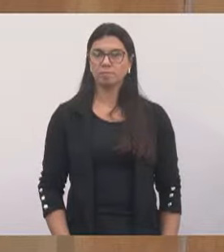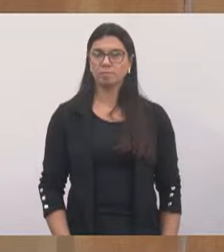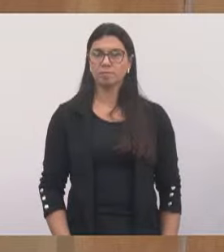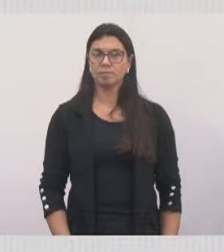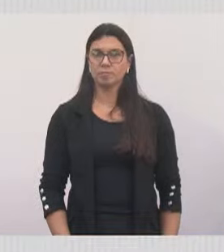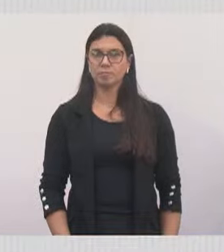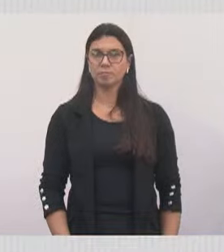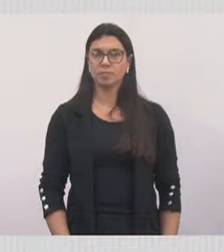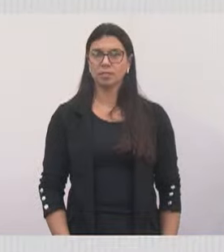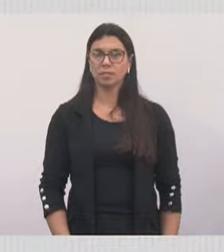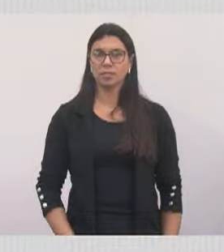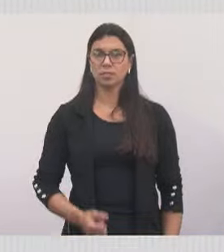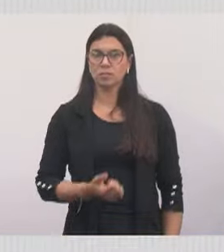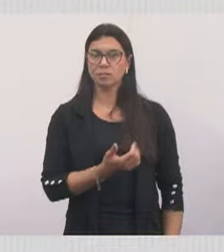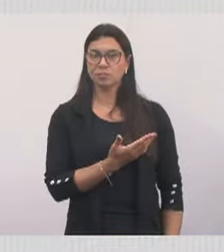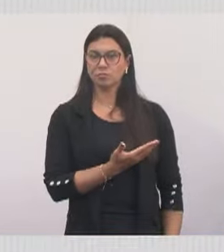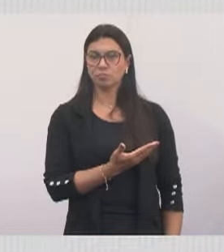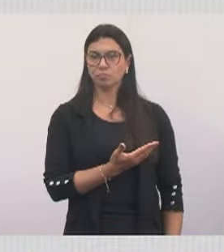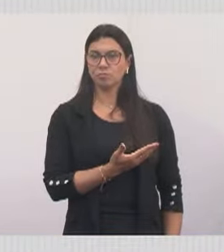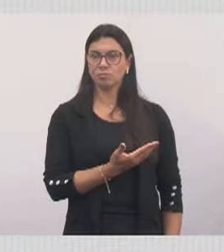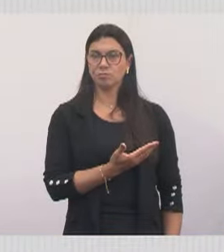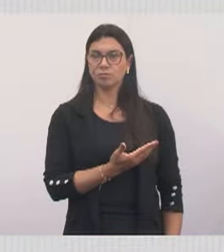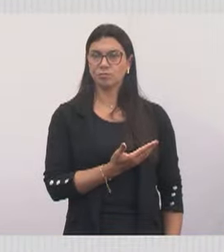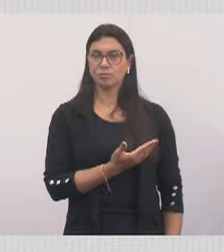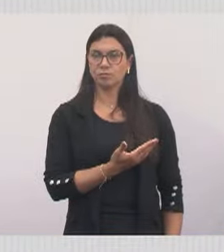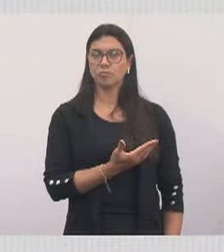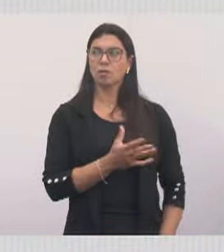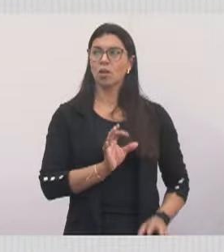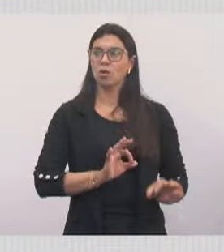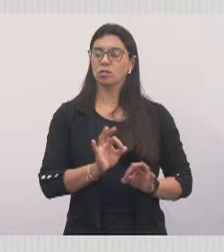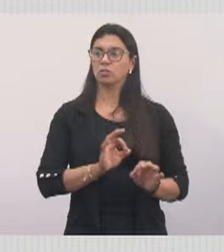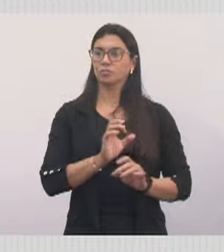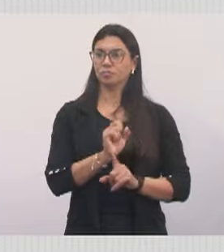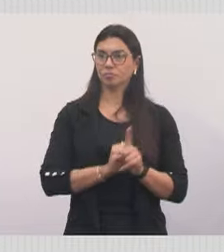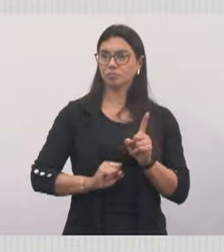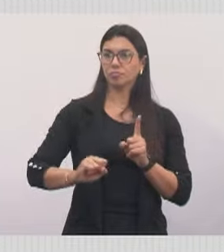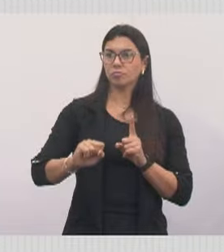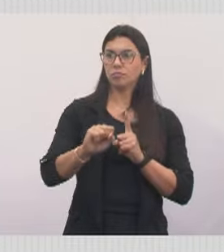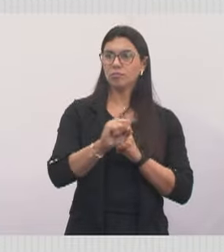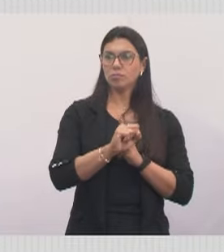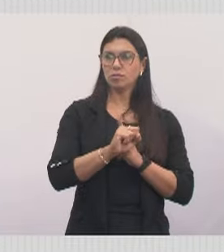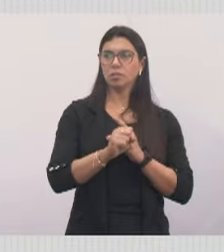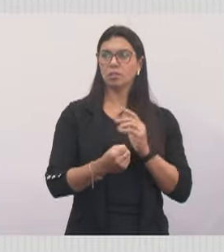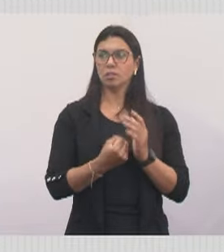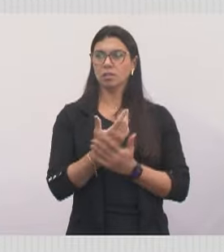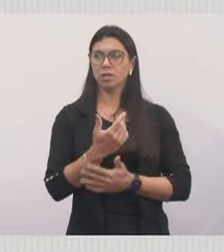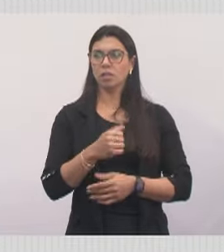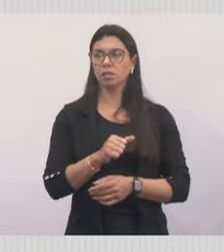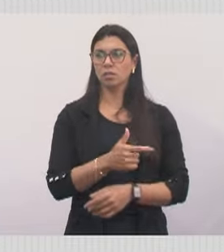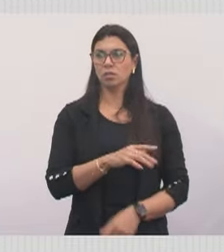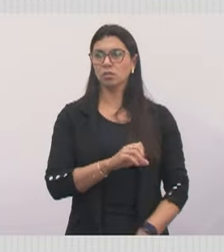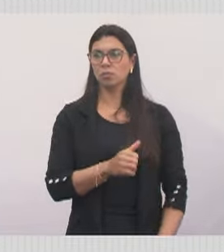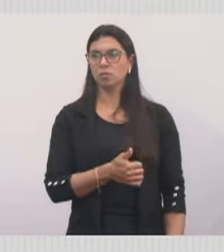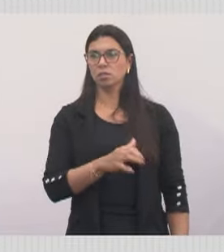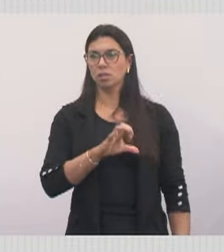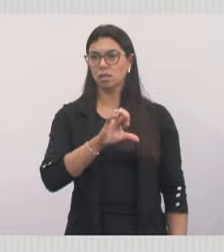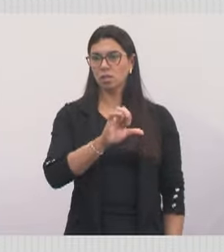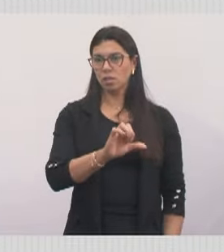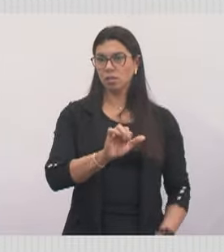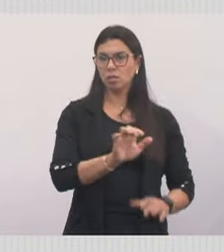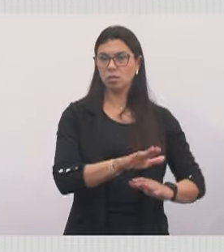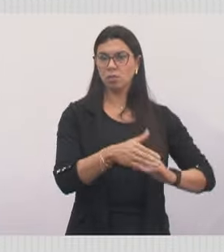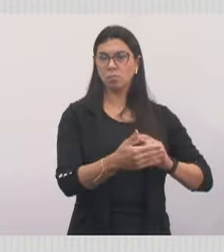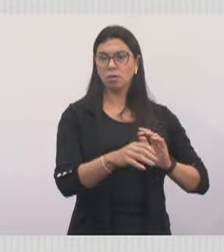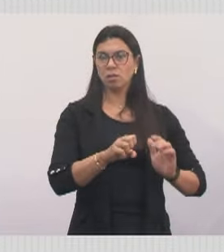Pode colocar, por gentileza? A organização social Proeficiência, fundada em 1919, em Jacareí, no Jardim